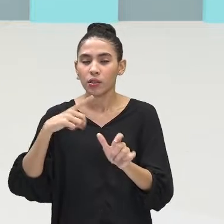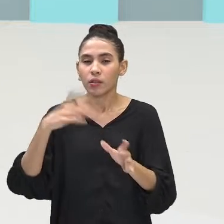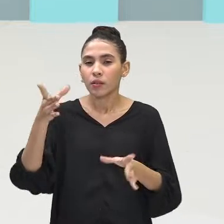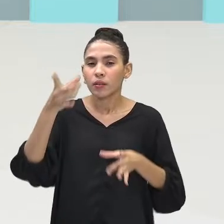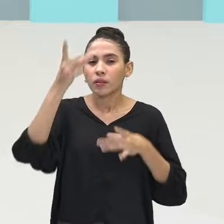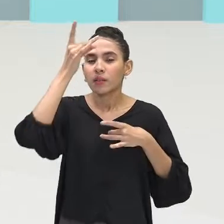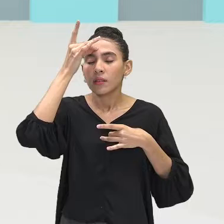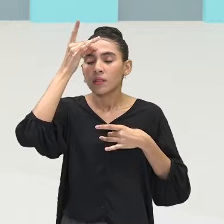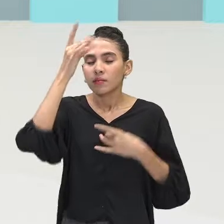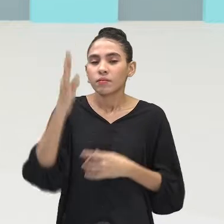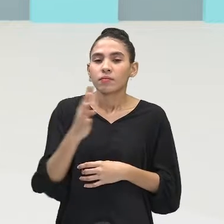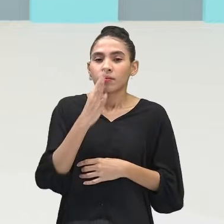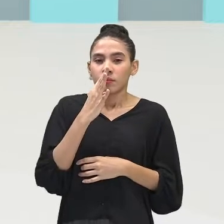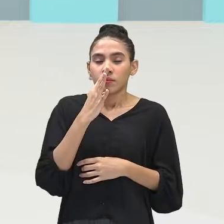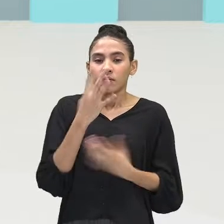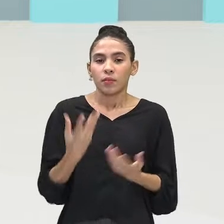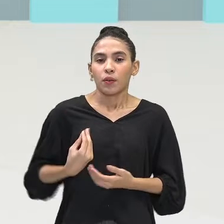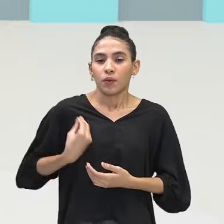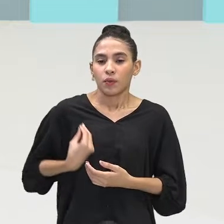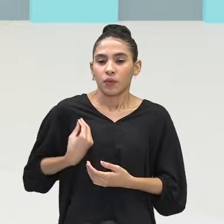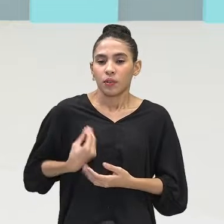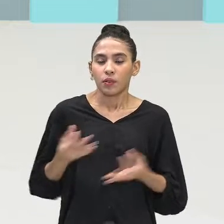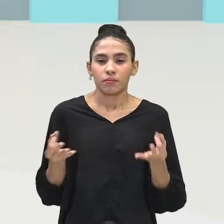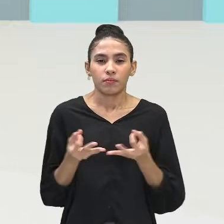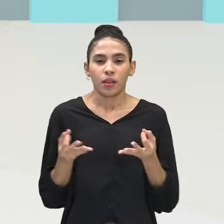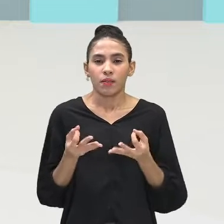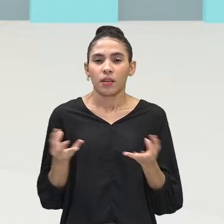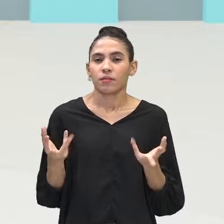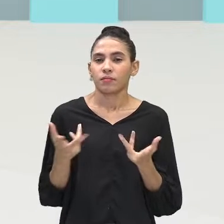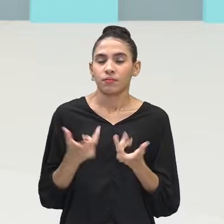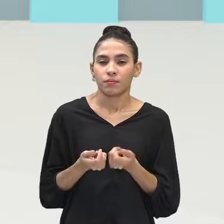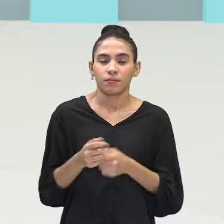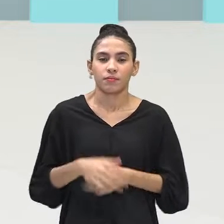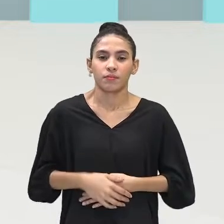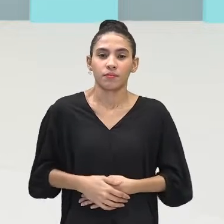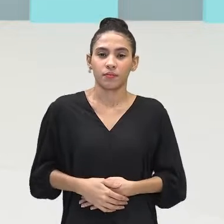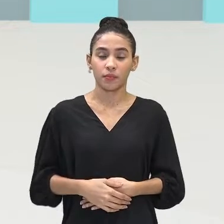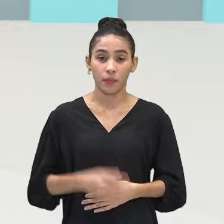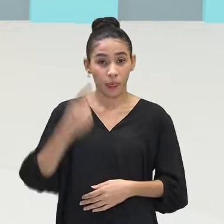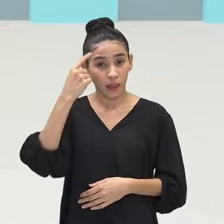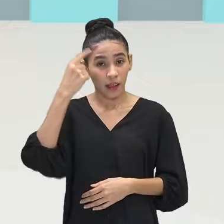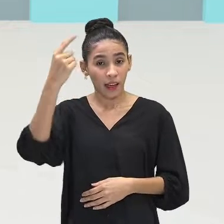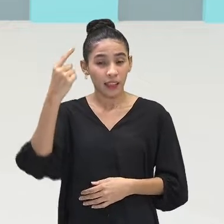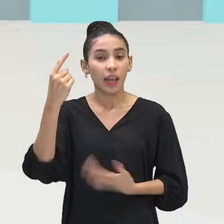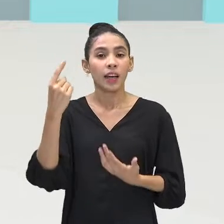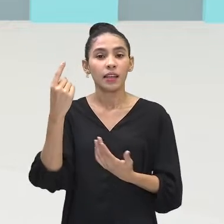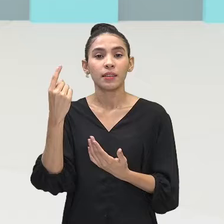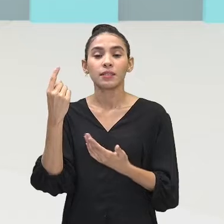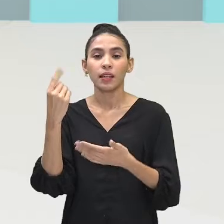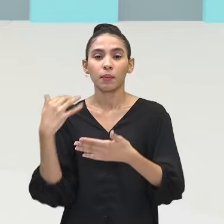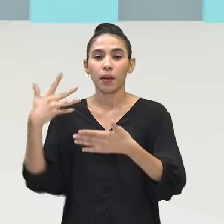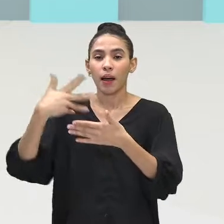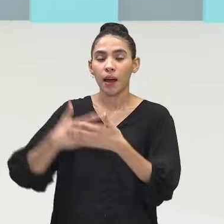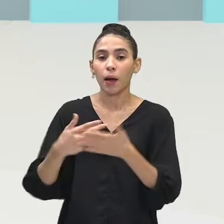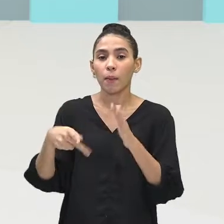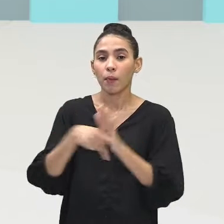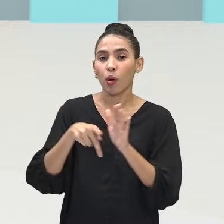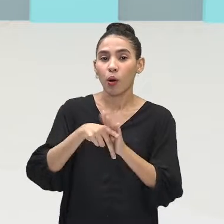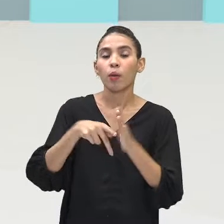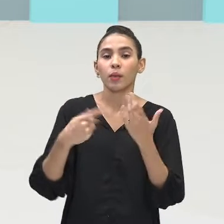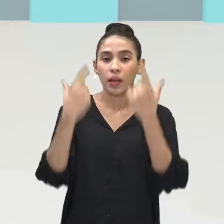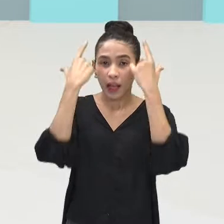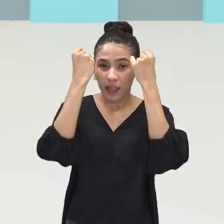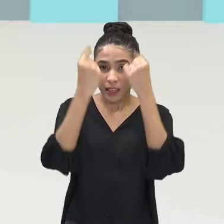que elas viveriam ali era algo perfeito, maravilhoso. Essa ideia surge lá da Grécia, e nós temos ali,